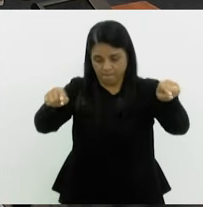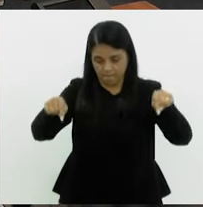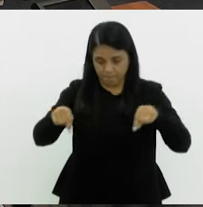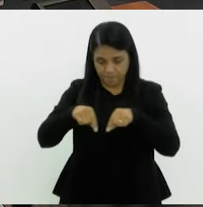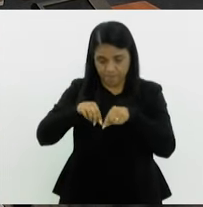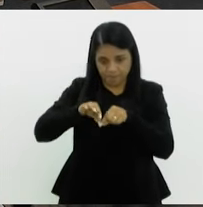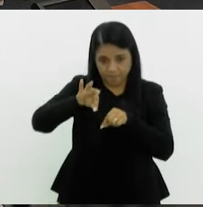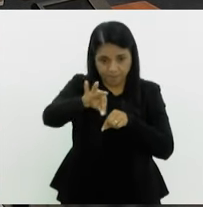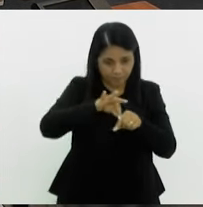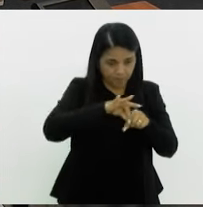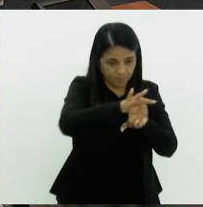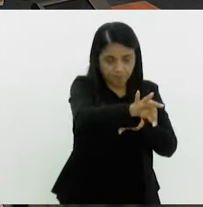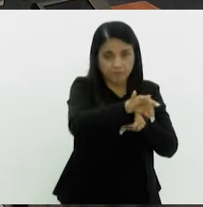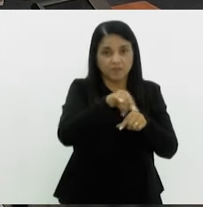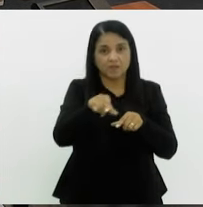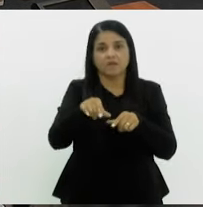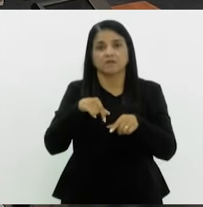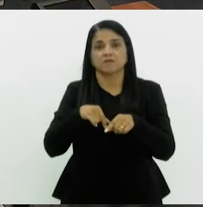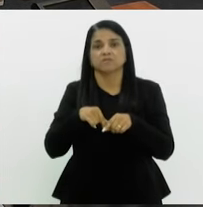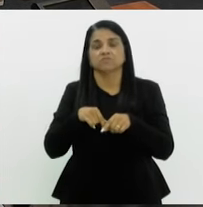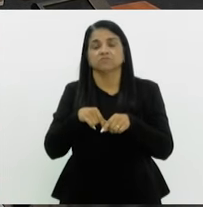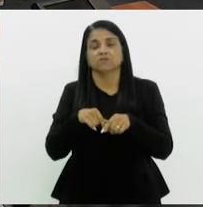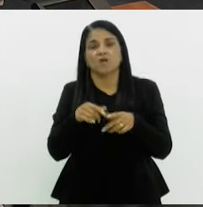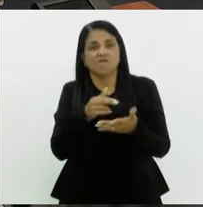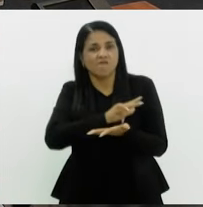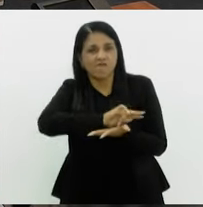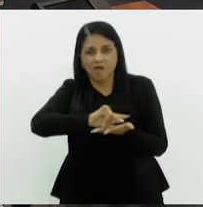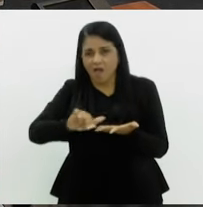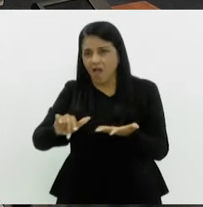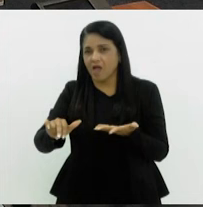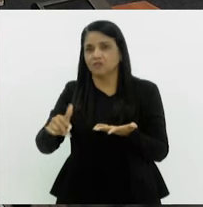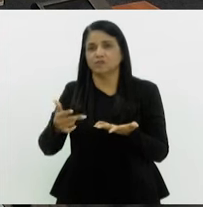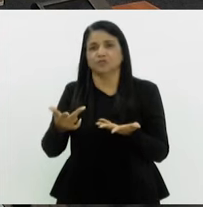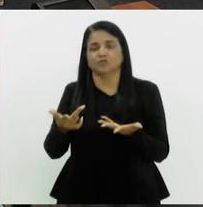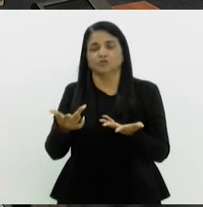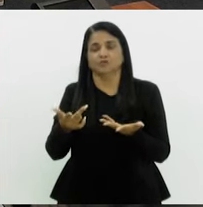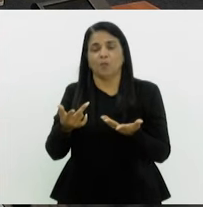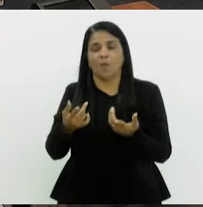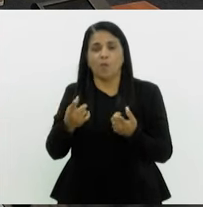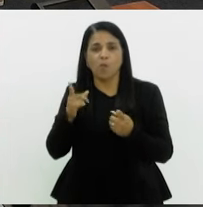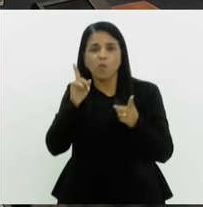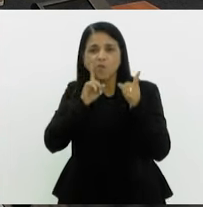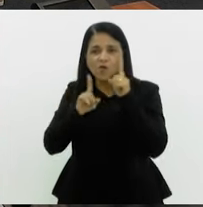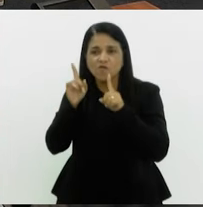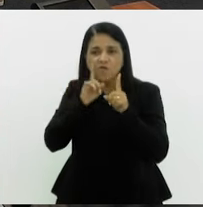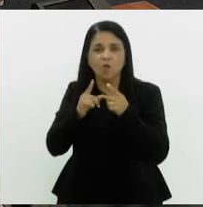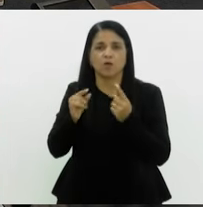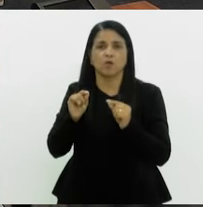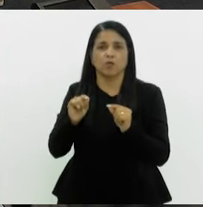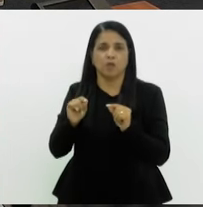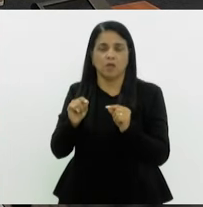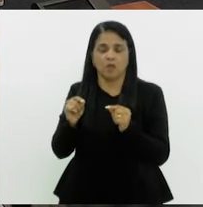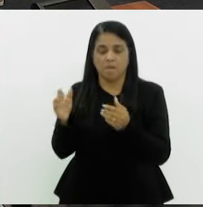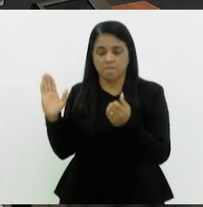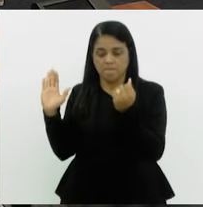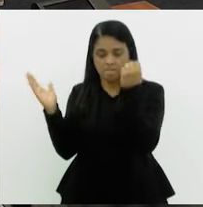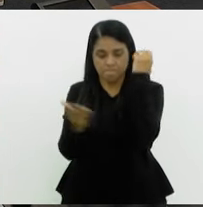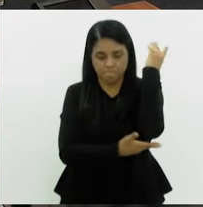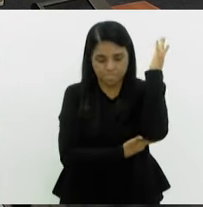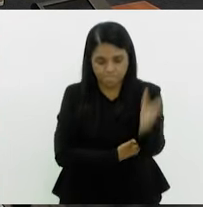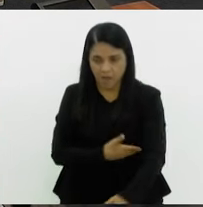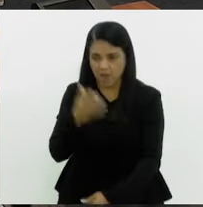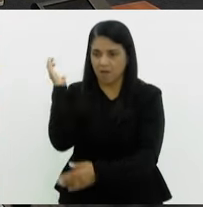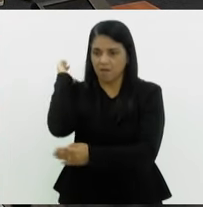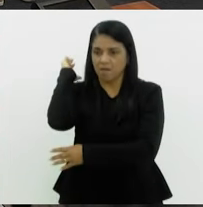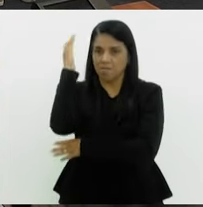muitos deles subexplorados, muitos deles onde se provoca a maior quantidade de desmatamento,